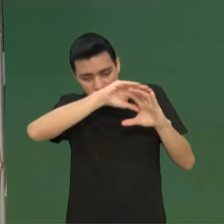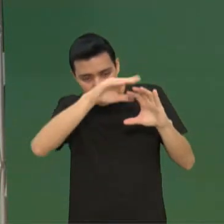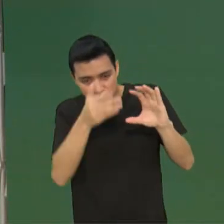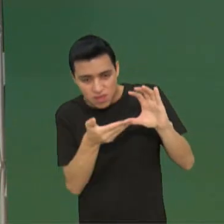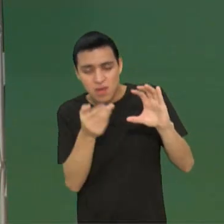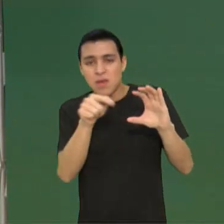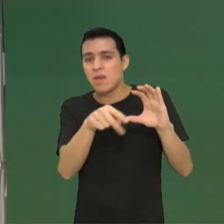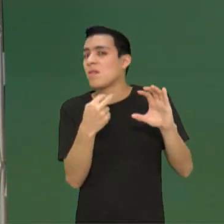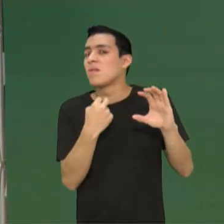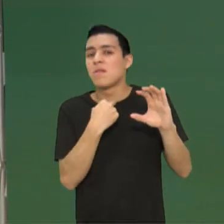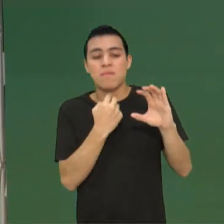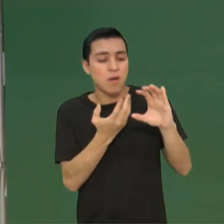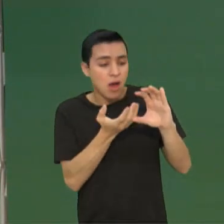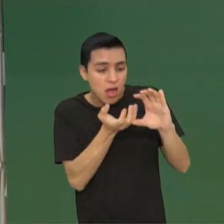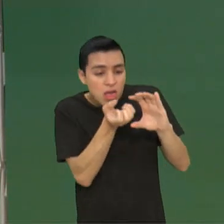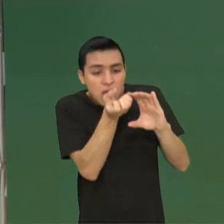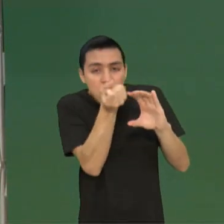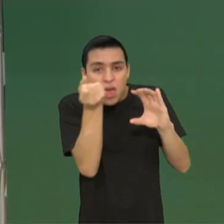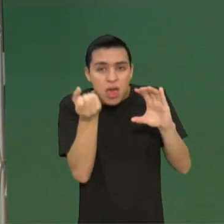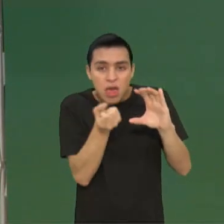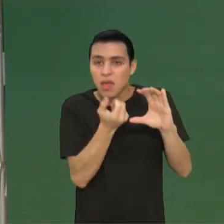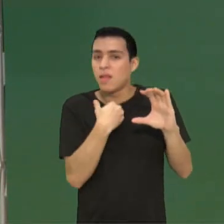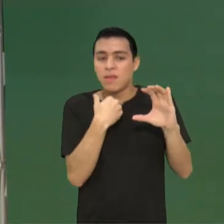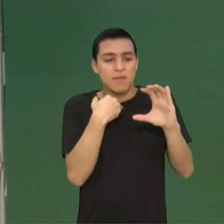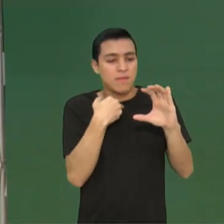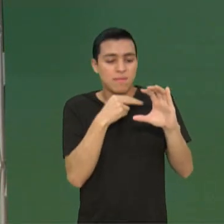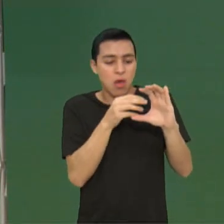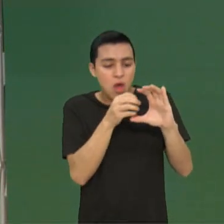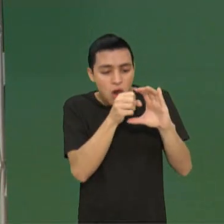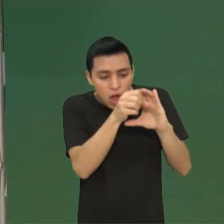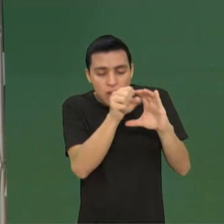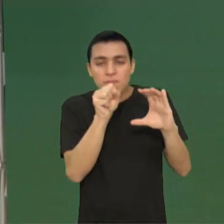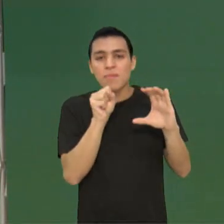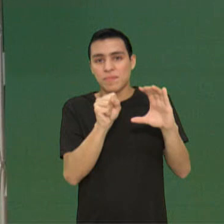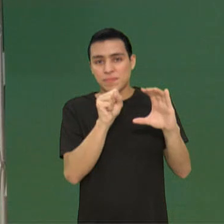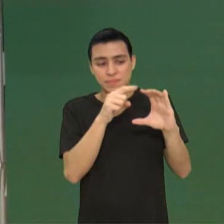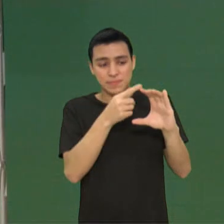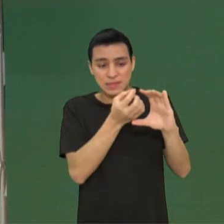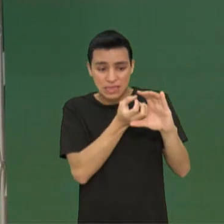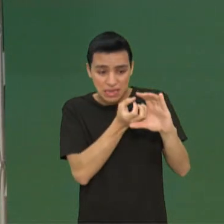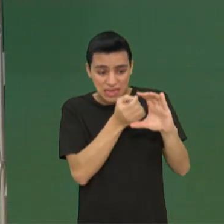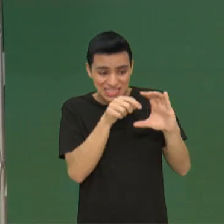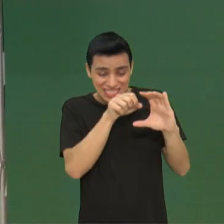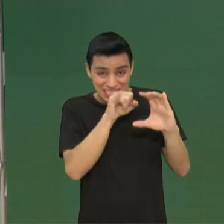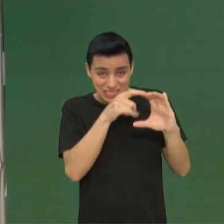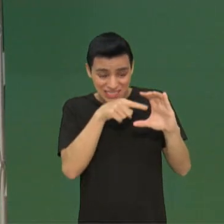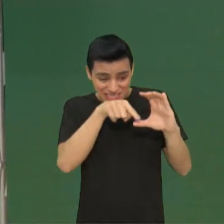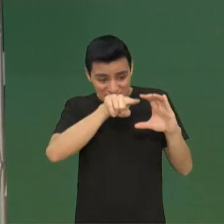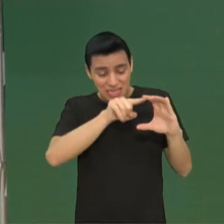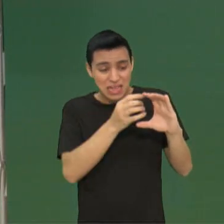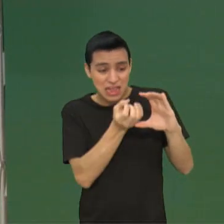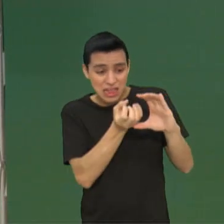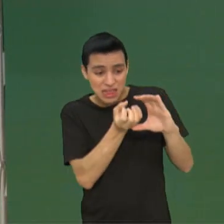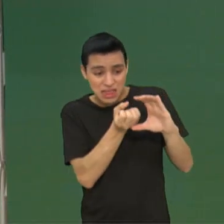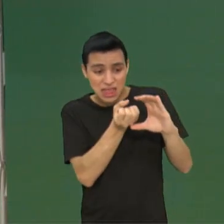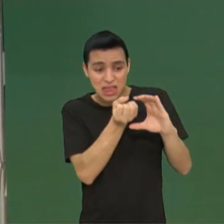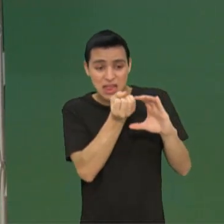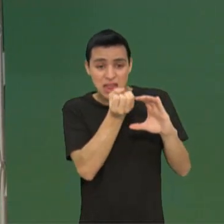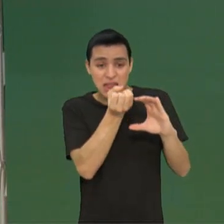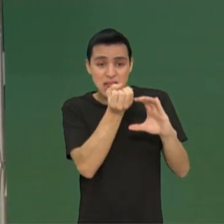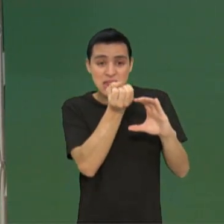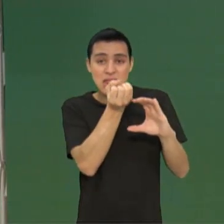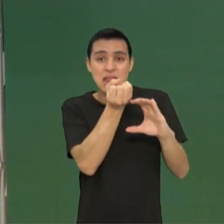não pode ser digerida pelas enzimas que estão ali dentro. Por quê? Porque se essas enzimas saírem do